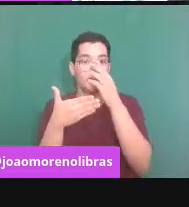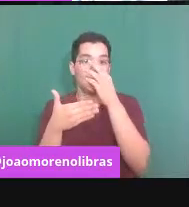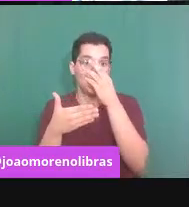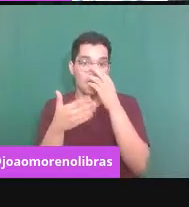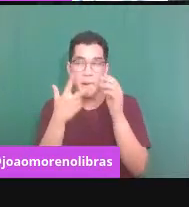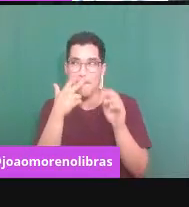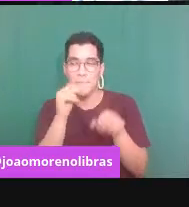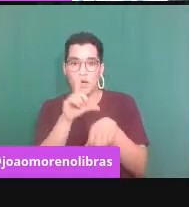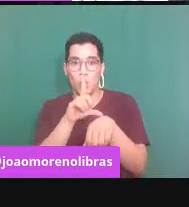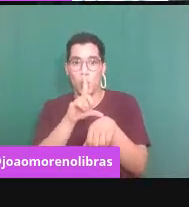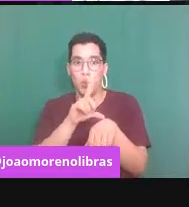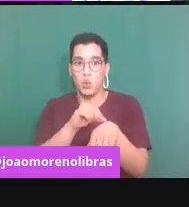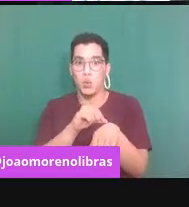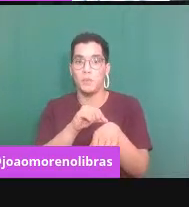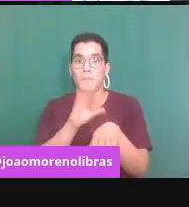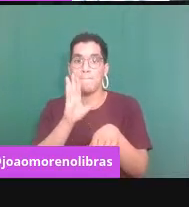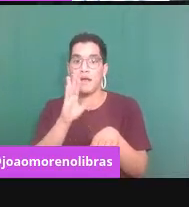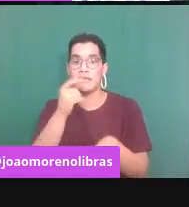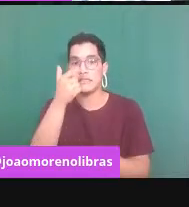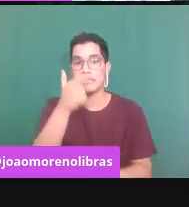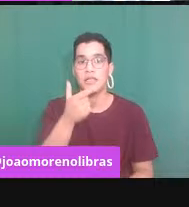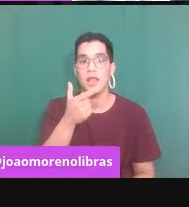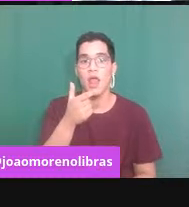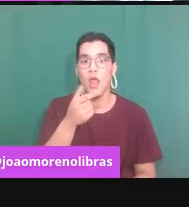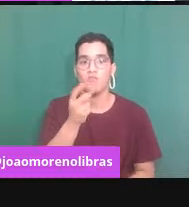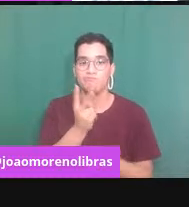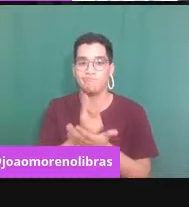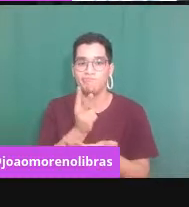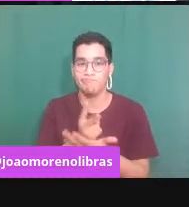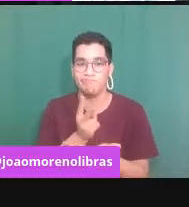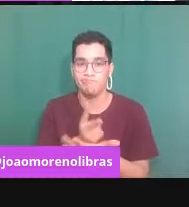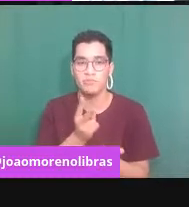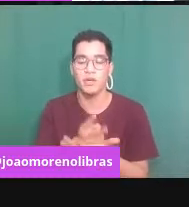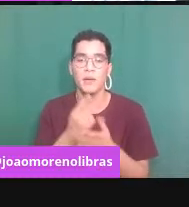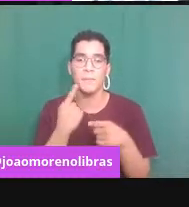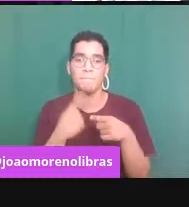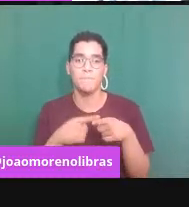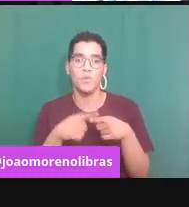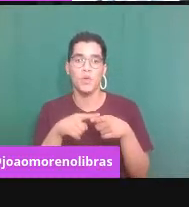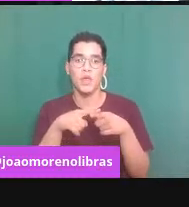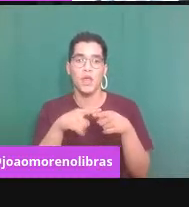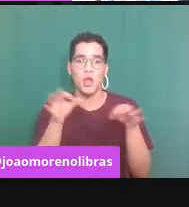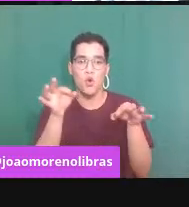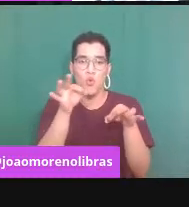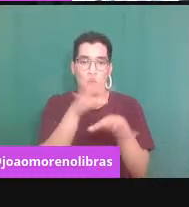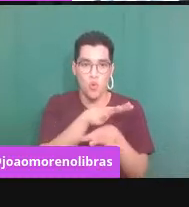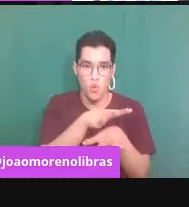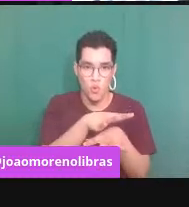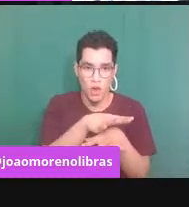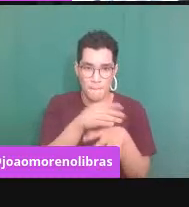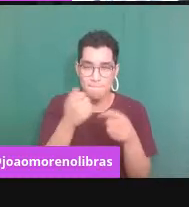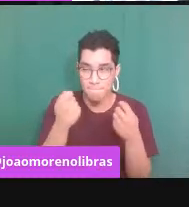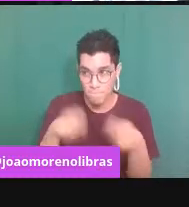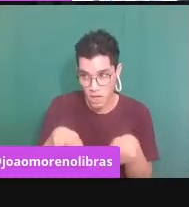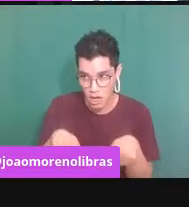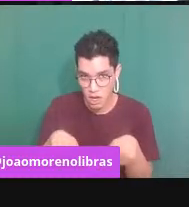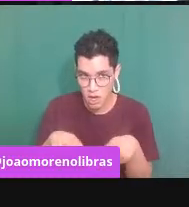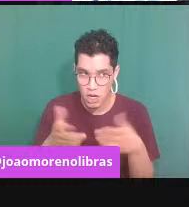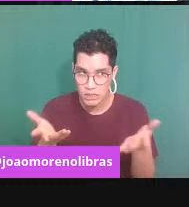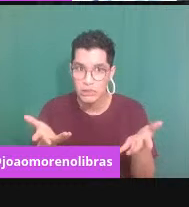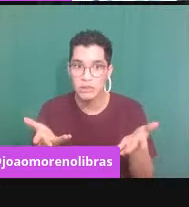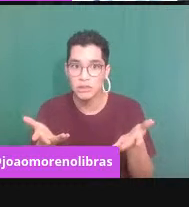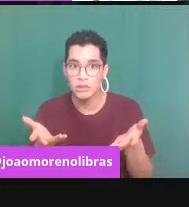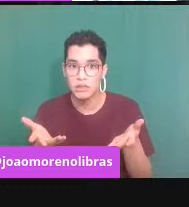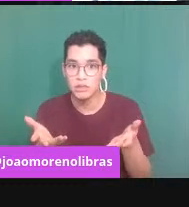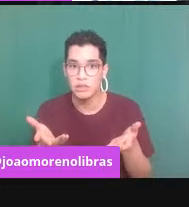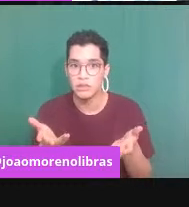deve estar acabando, mas eu vou pedir para continuar um pouquinho para poder concluir. Pode ser, Dêmica? Dêmica,